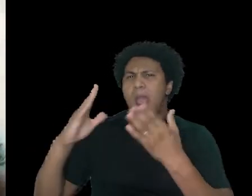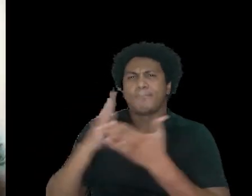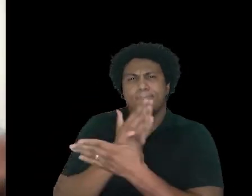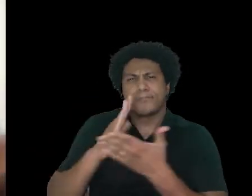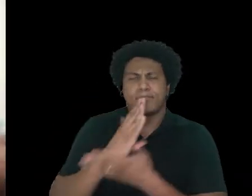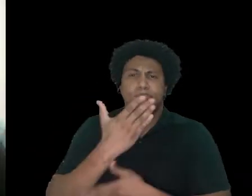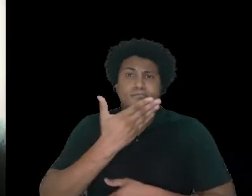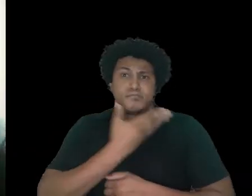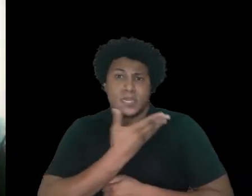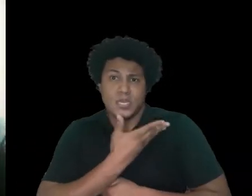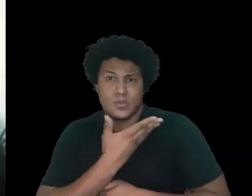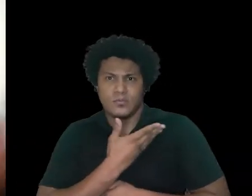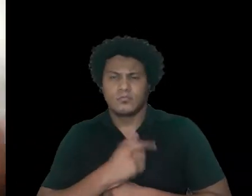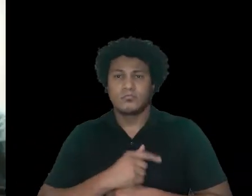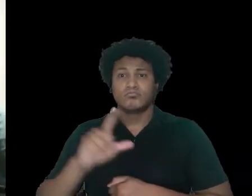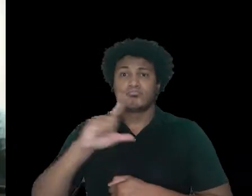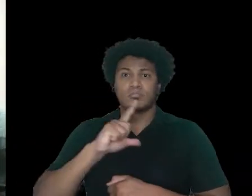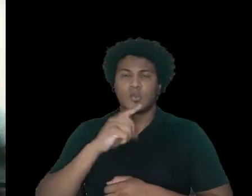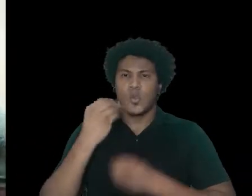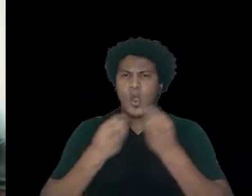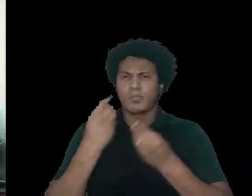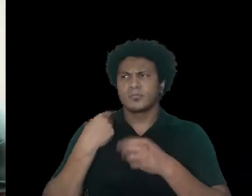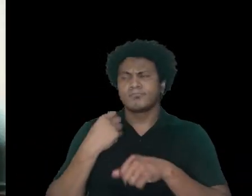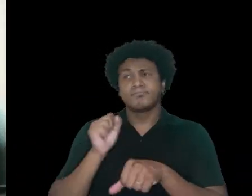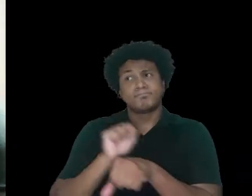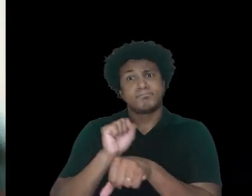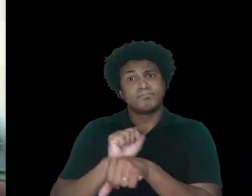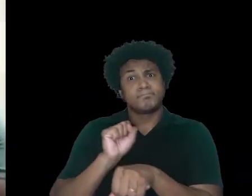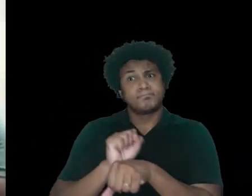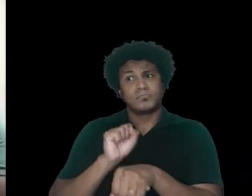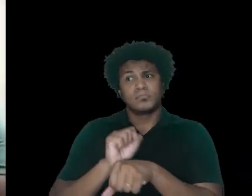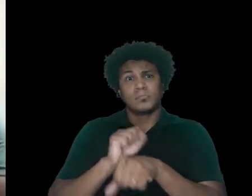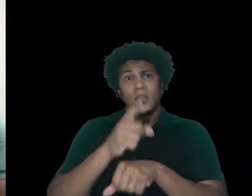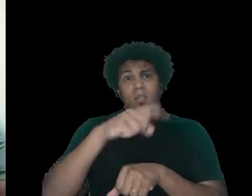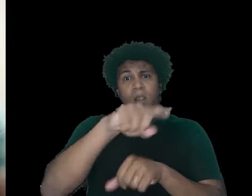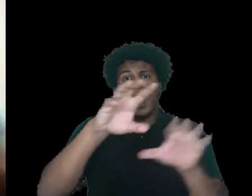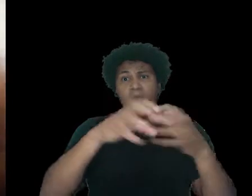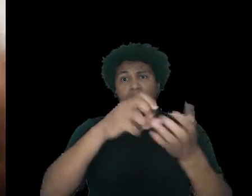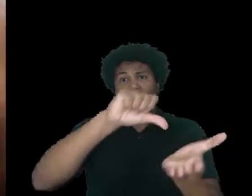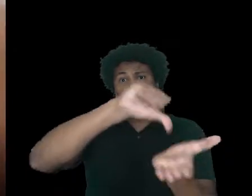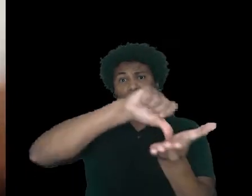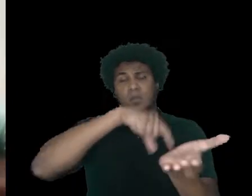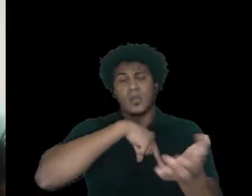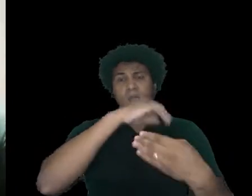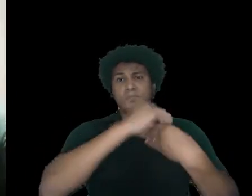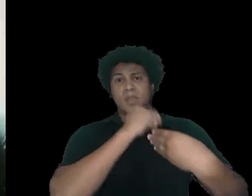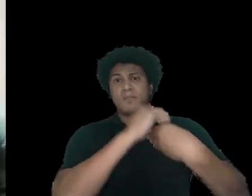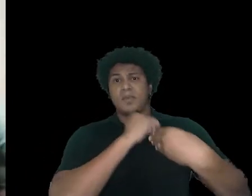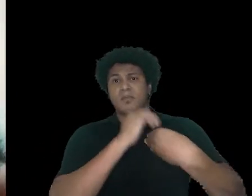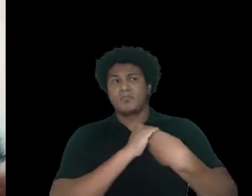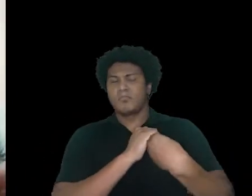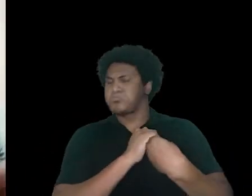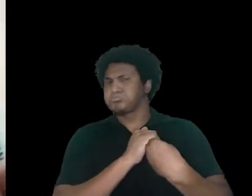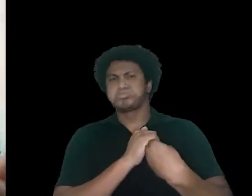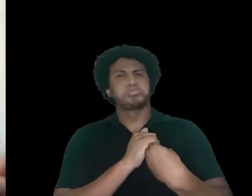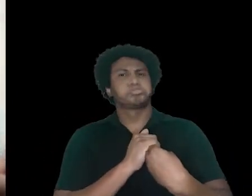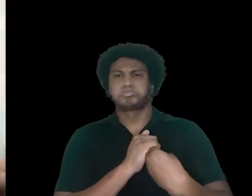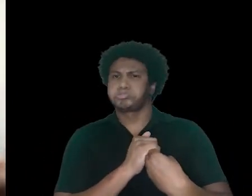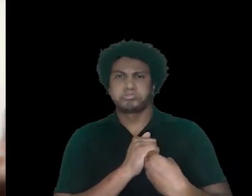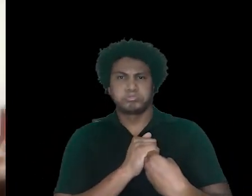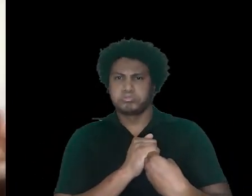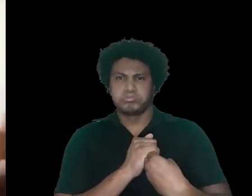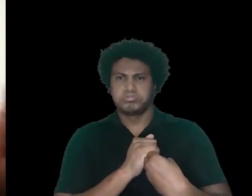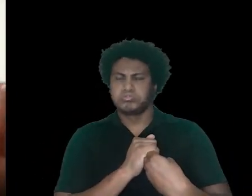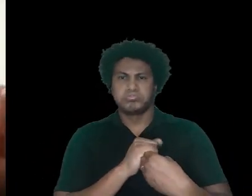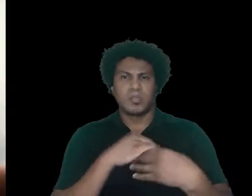algumas oficinas de audiodescrição e esperando uma consultoria do próprio espaço, da própria instituição Porto